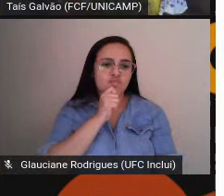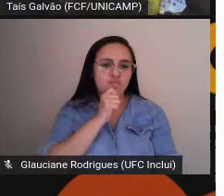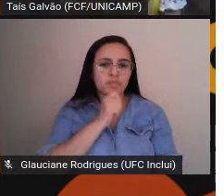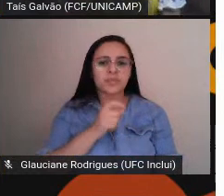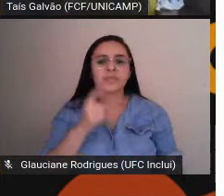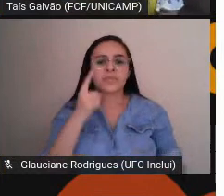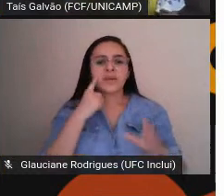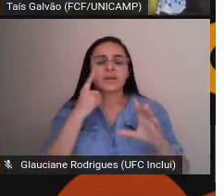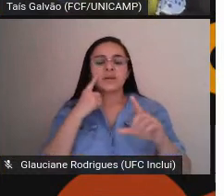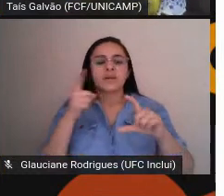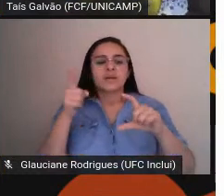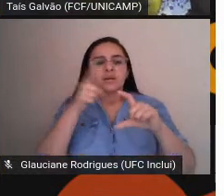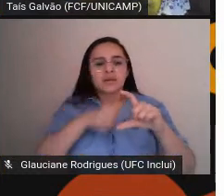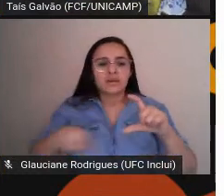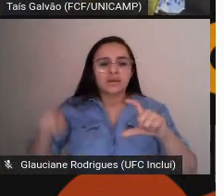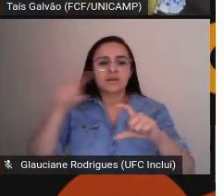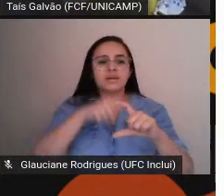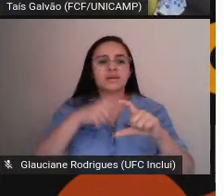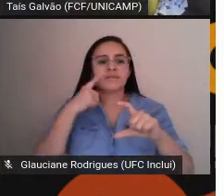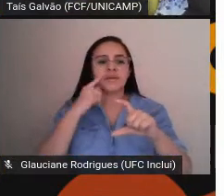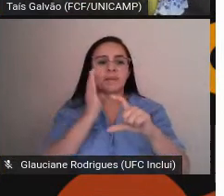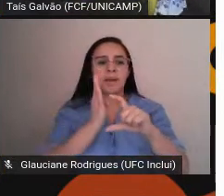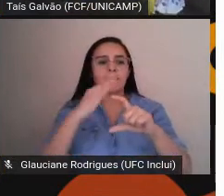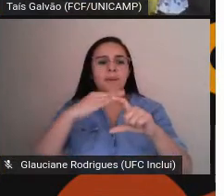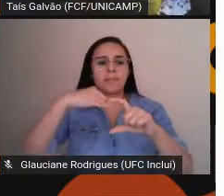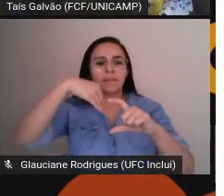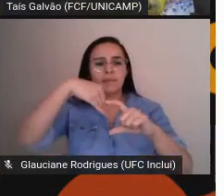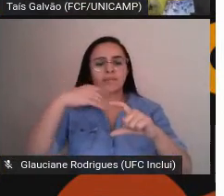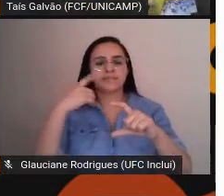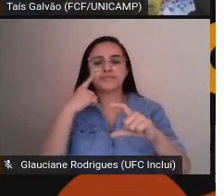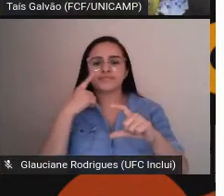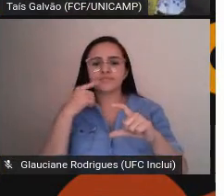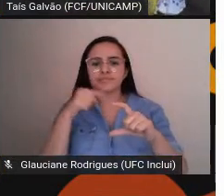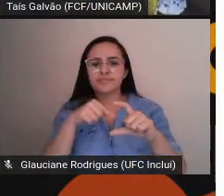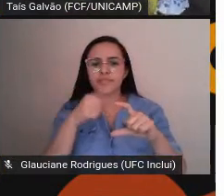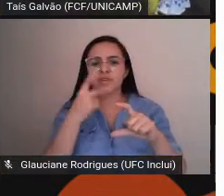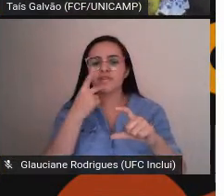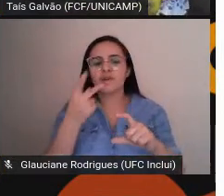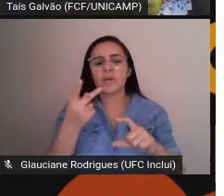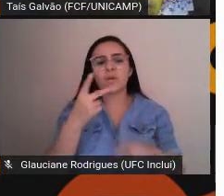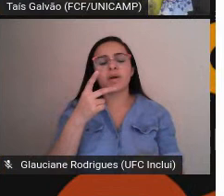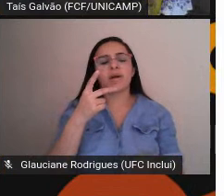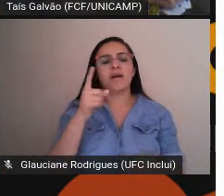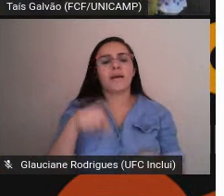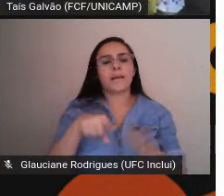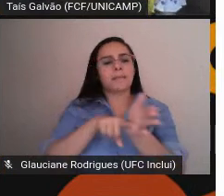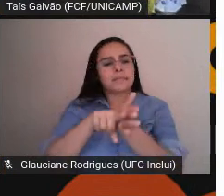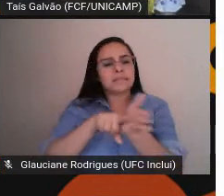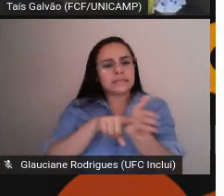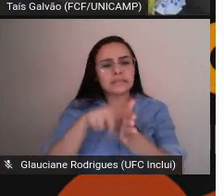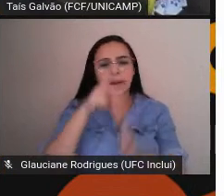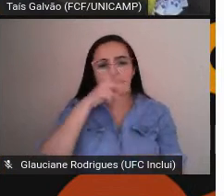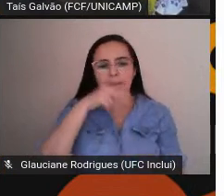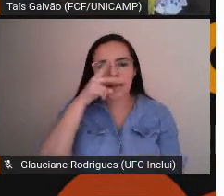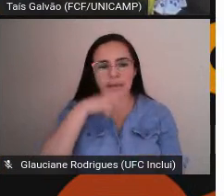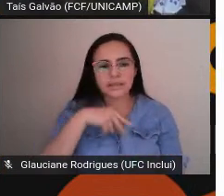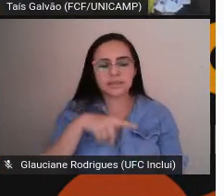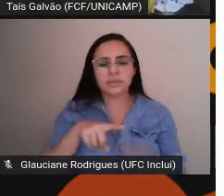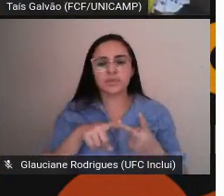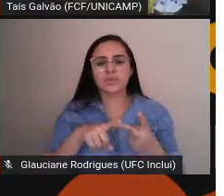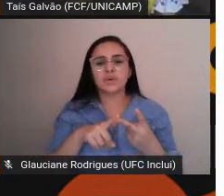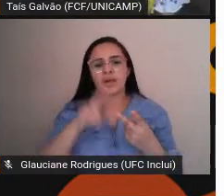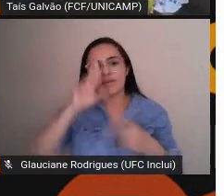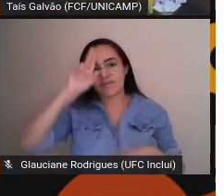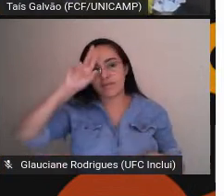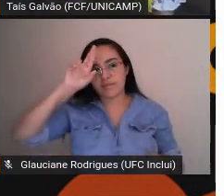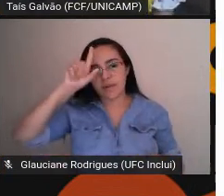vê aqui é pesquisas redundantes, não úteis, que levam a erros, que tem falhas muito grandes,